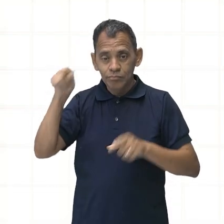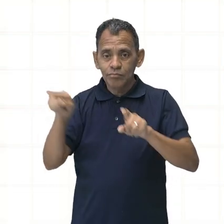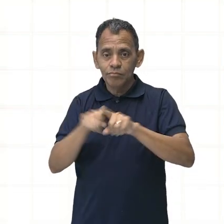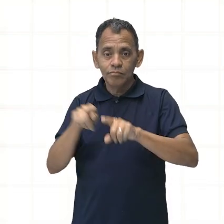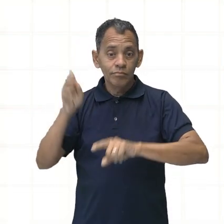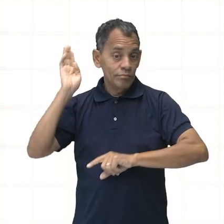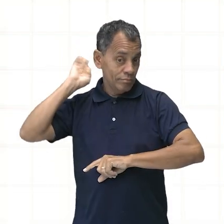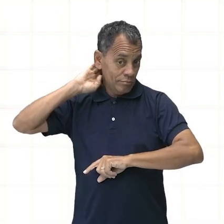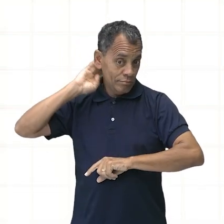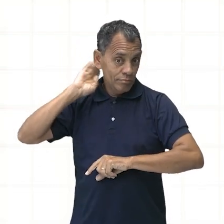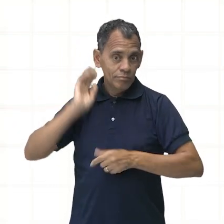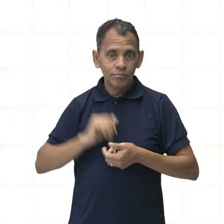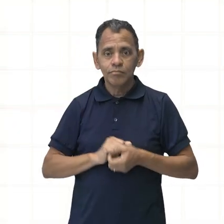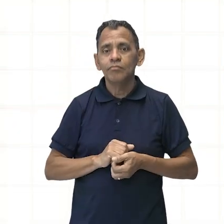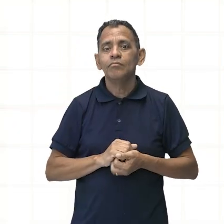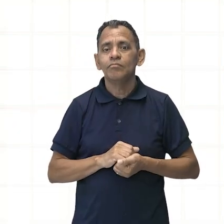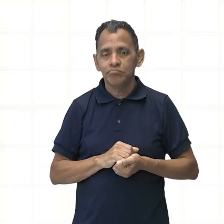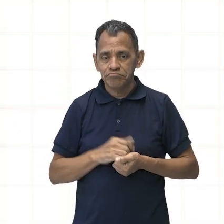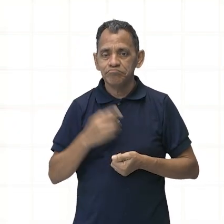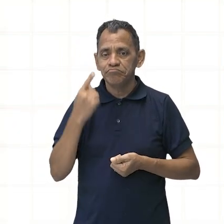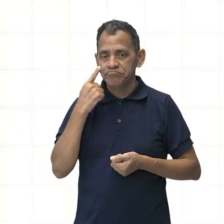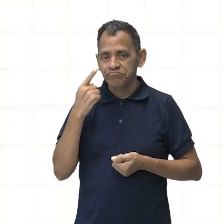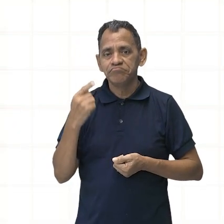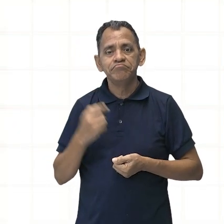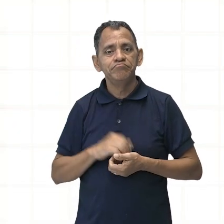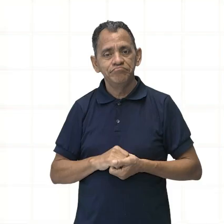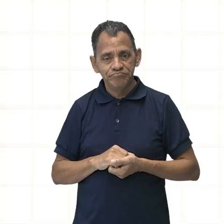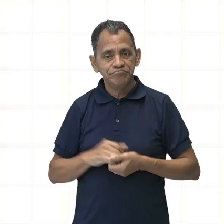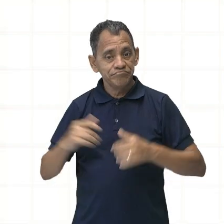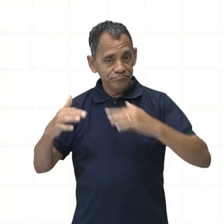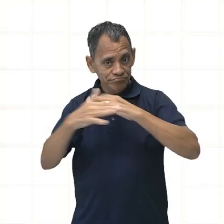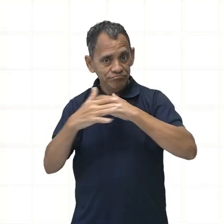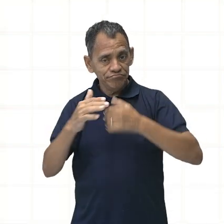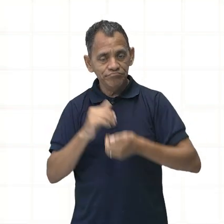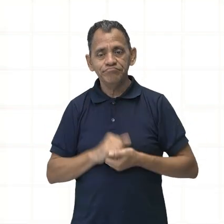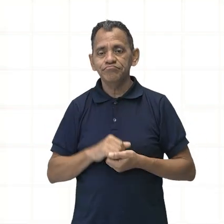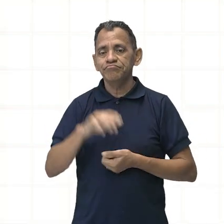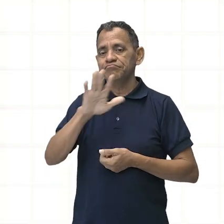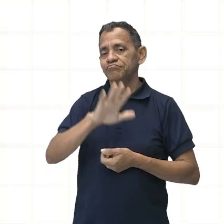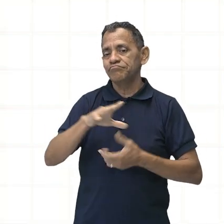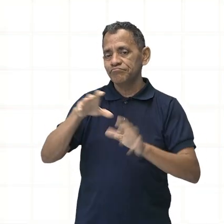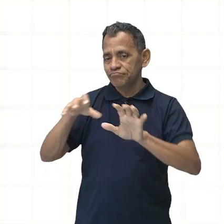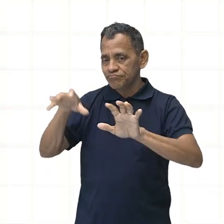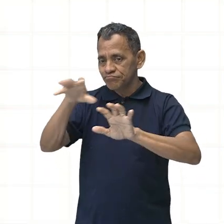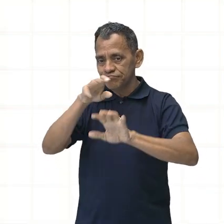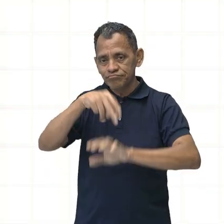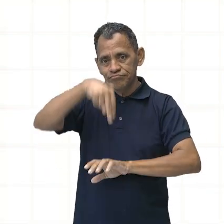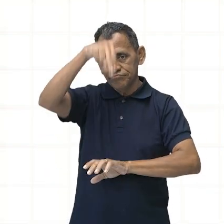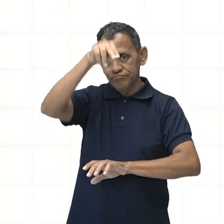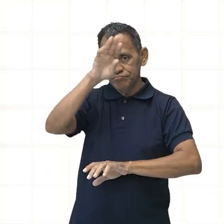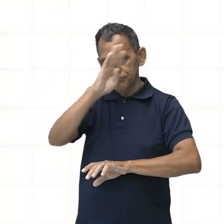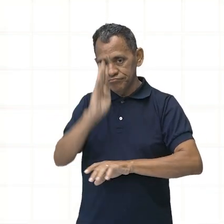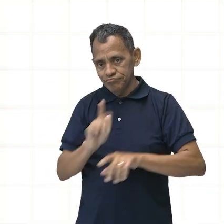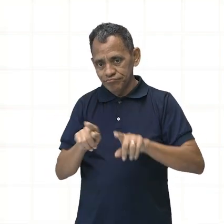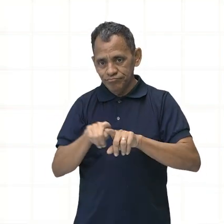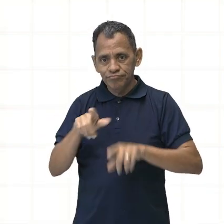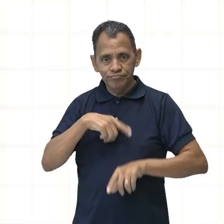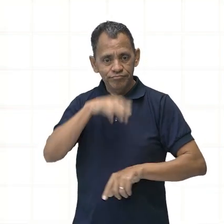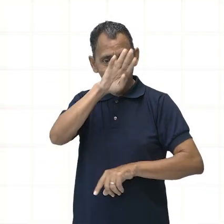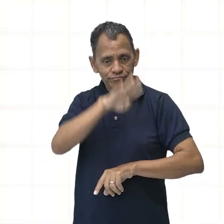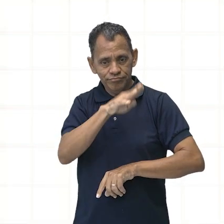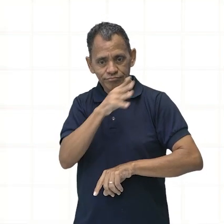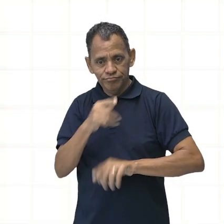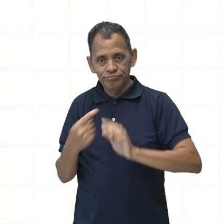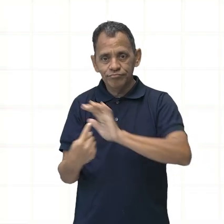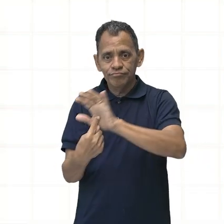Belém, que são as metrópoles aqui na região norte do Brasil, certo? Eu tenho aqui uma tabela que mostra para